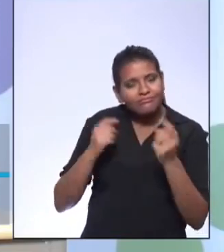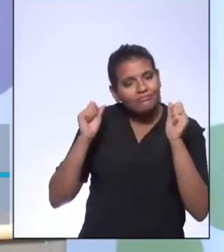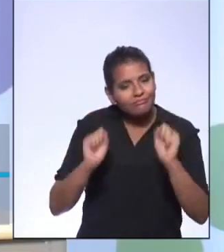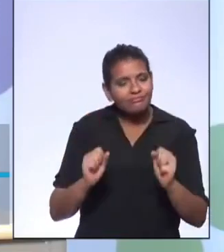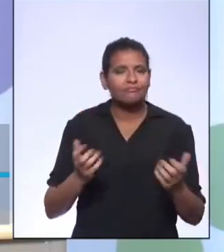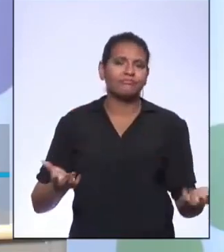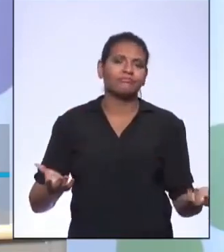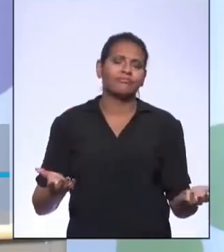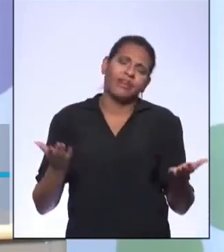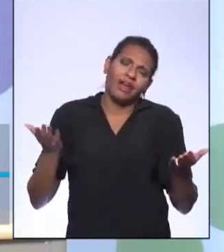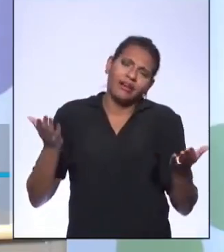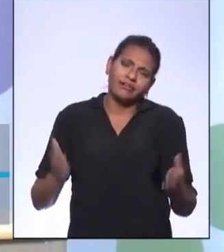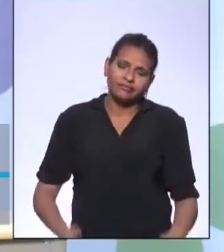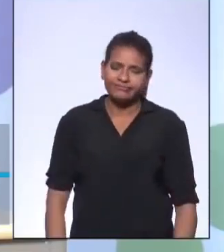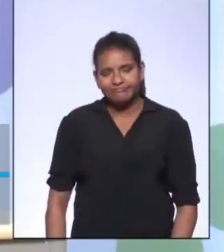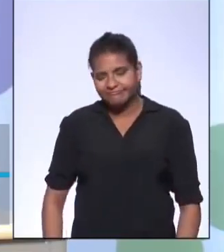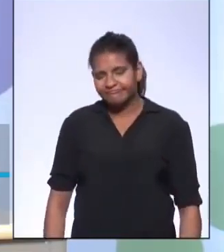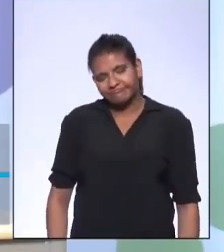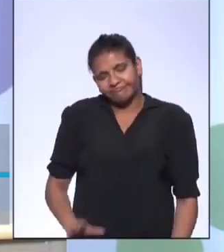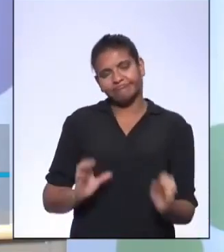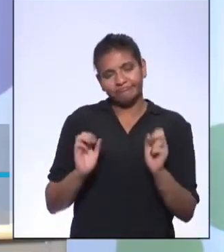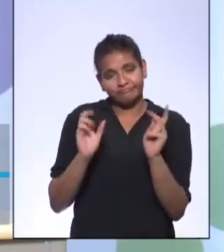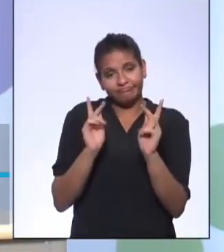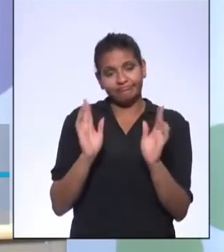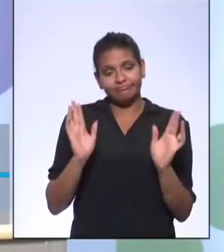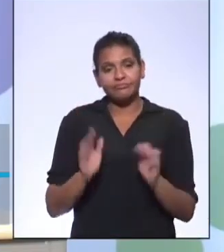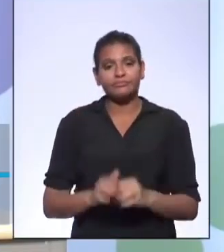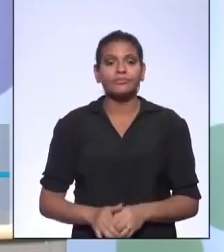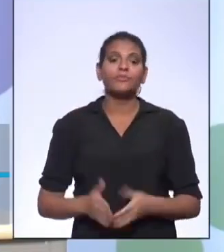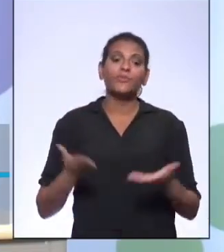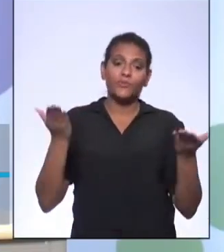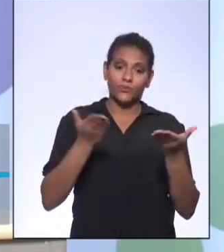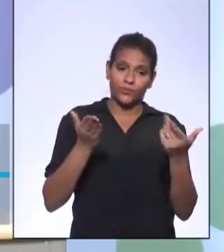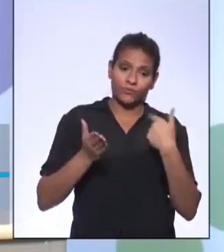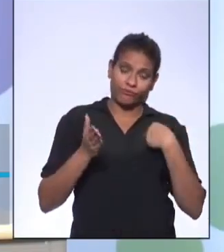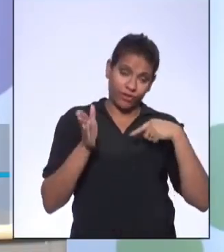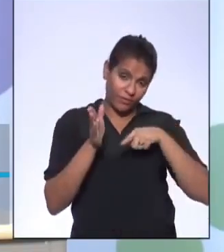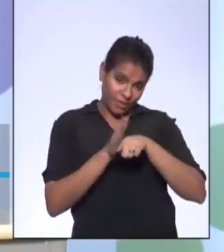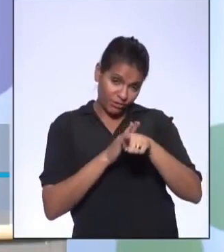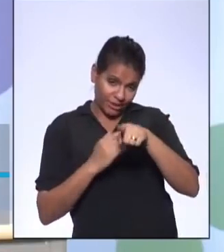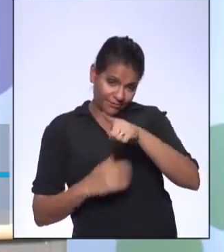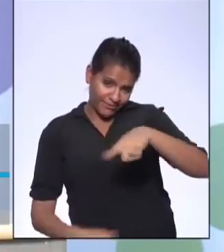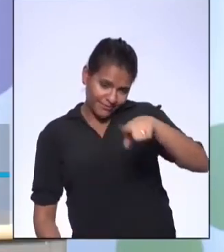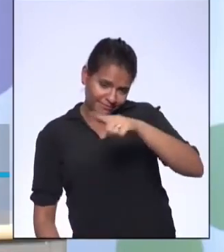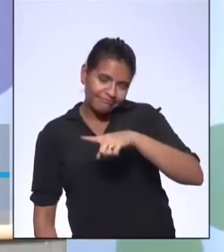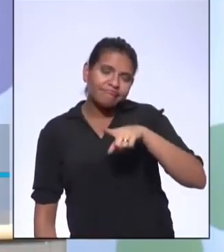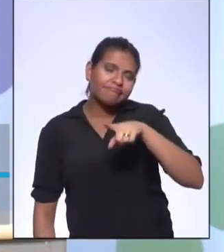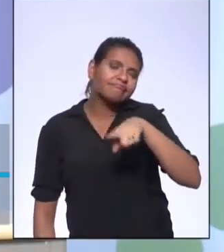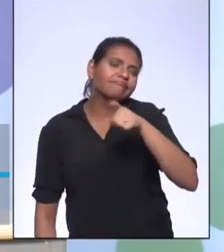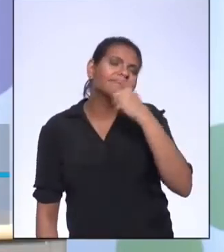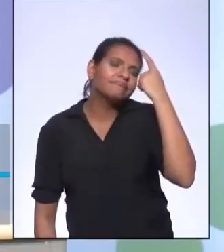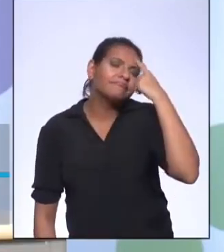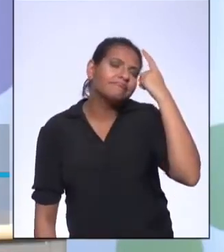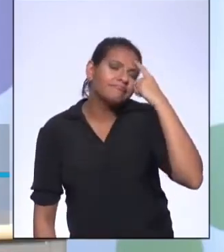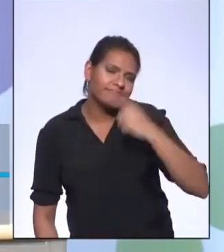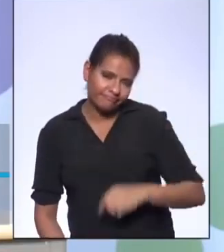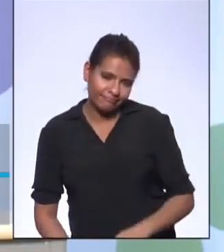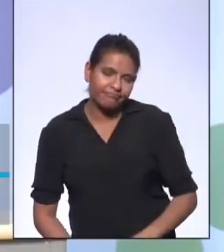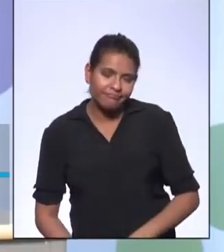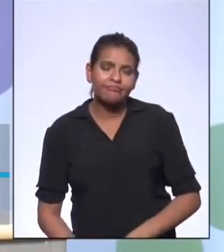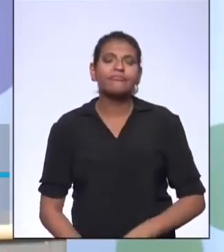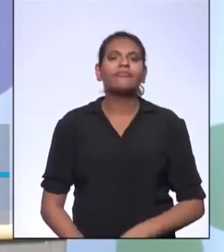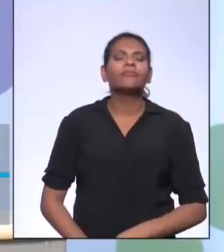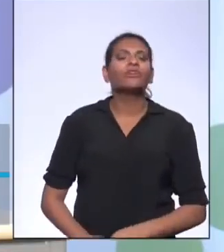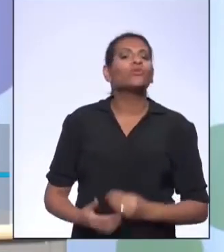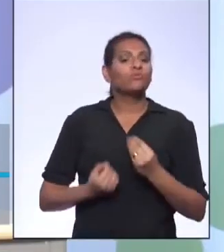Oxente, mas tudo bem, vamos lá. Eu vou fazer uma pergunta para vocês. Então, Vejam bem, tenham em mente essa